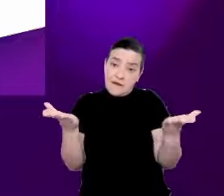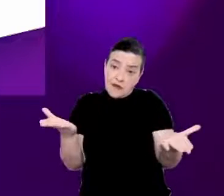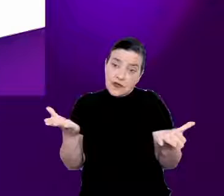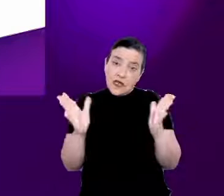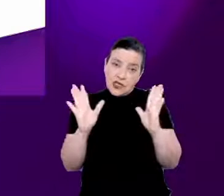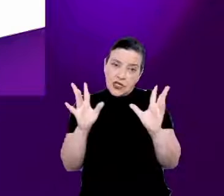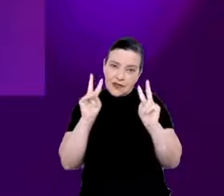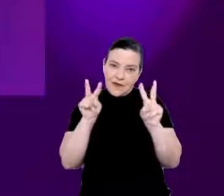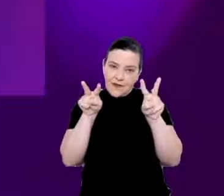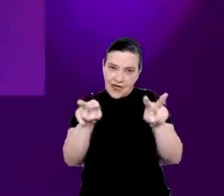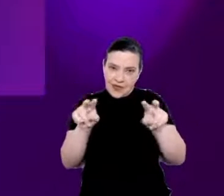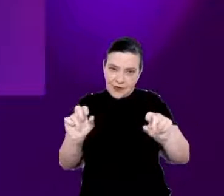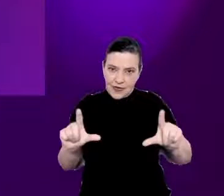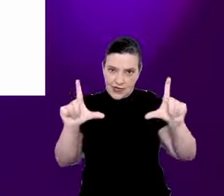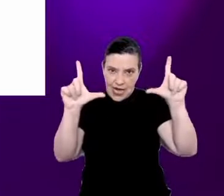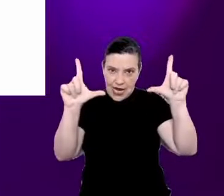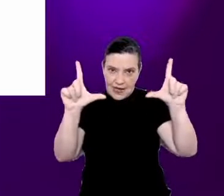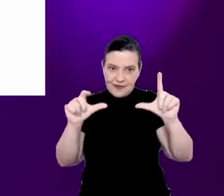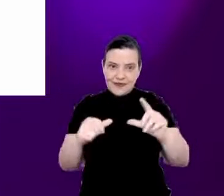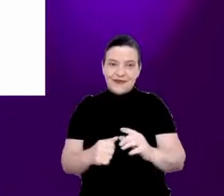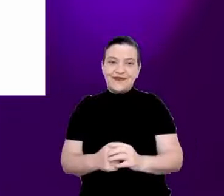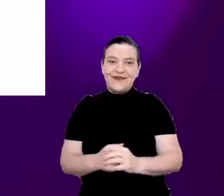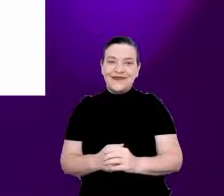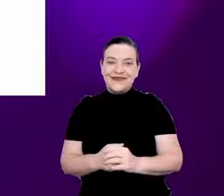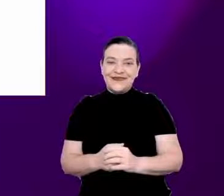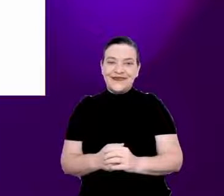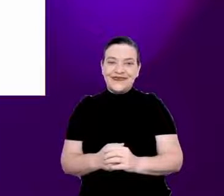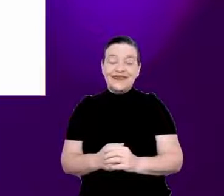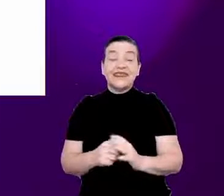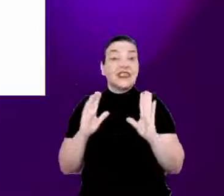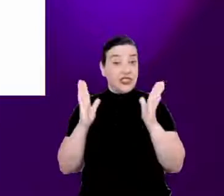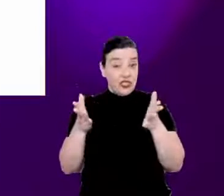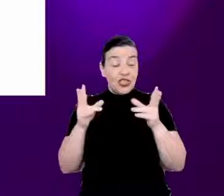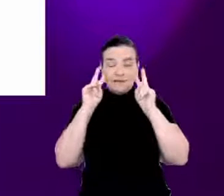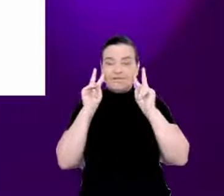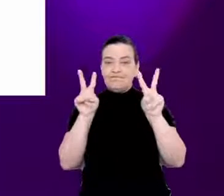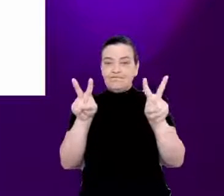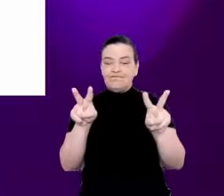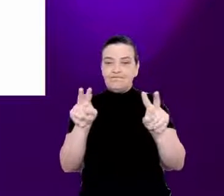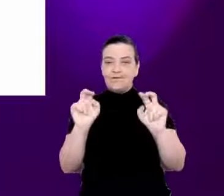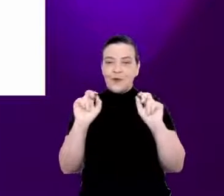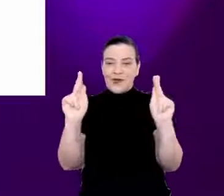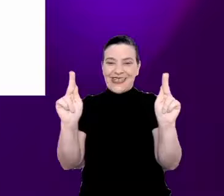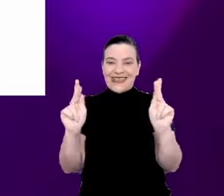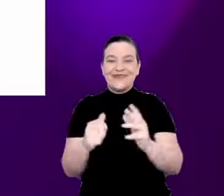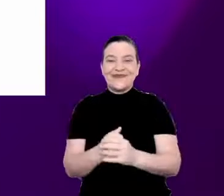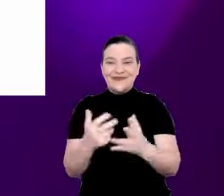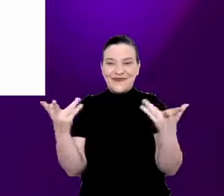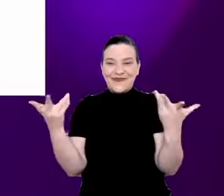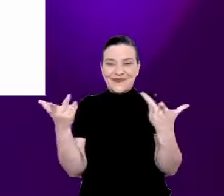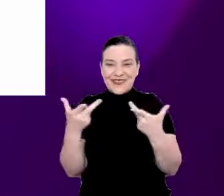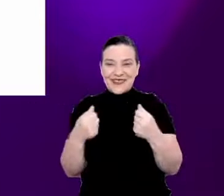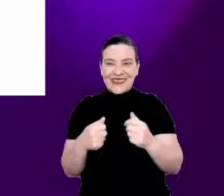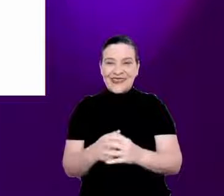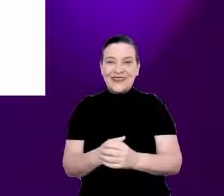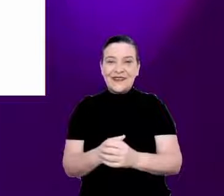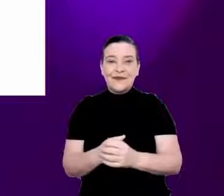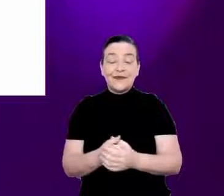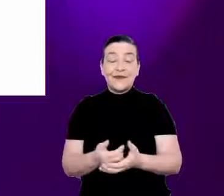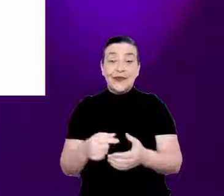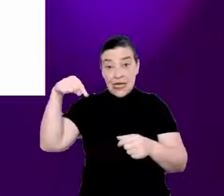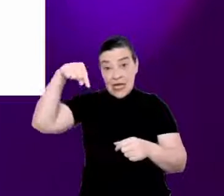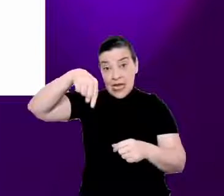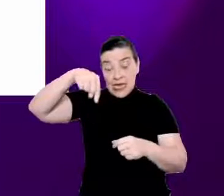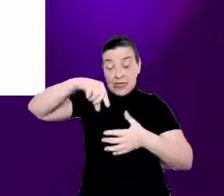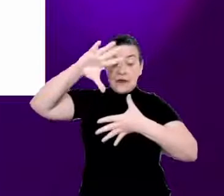vendo minha tela? Já estamos vendo, Rita. Tá, excelente. Então, vamos lá. Aqui no